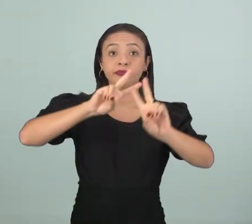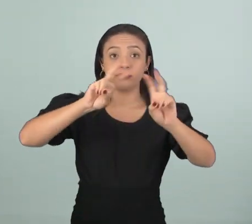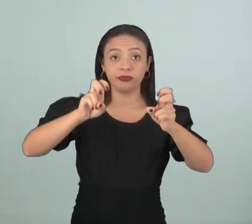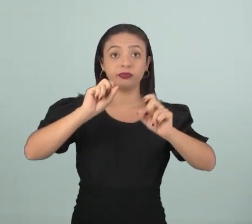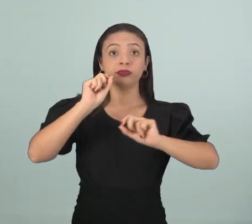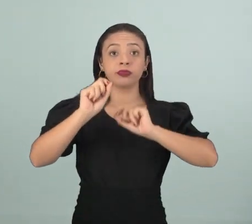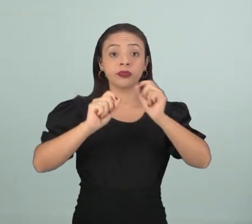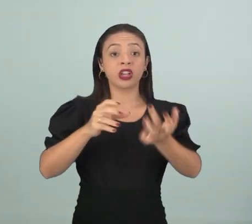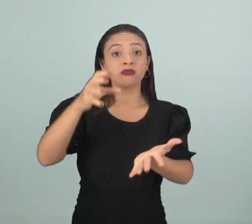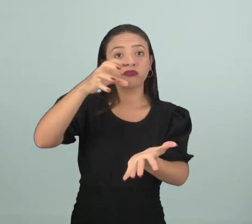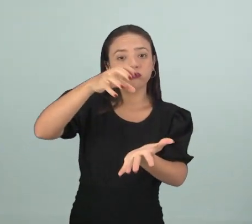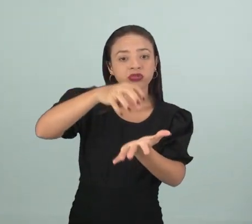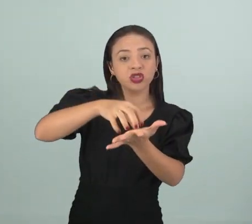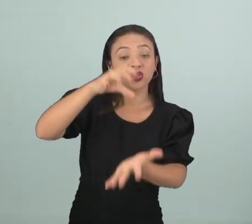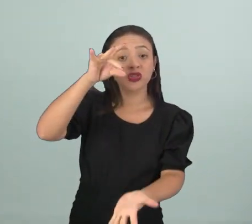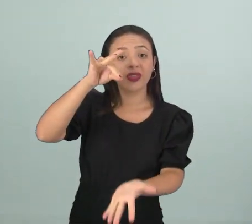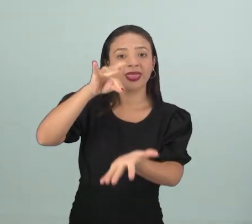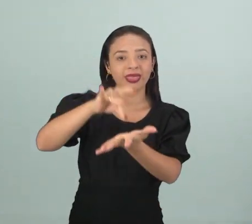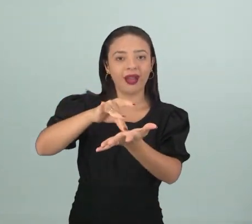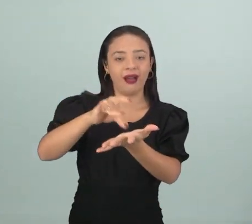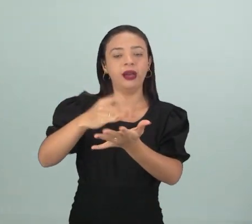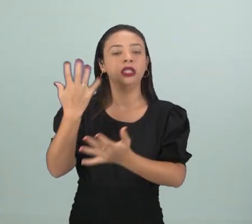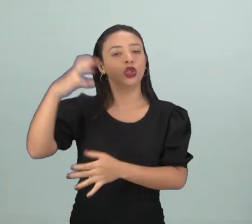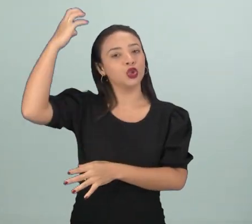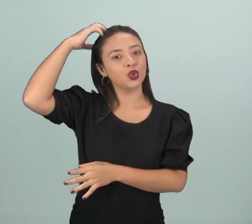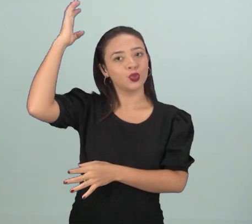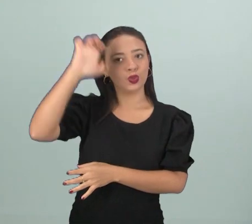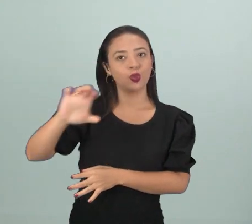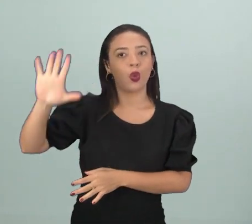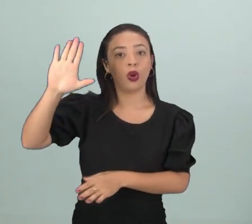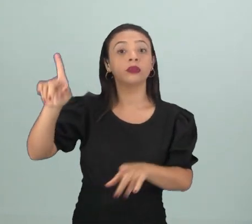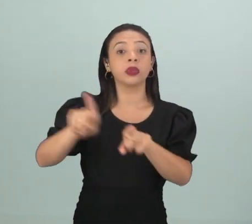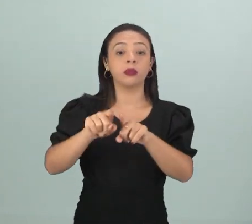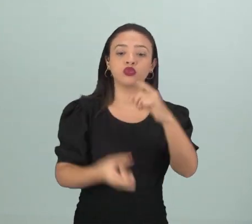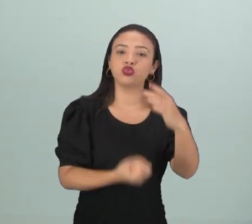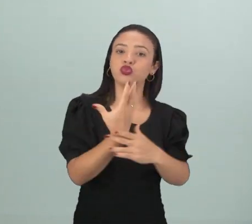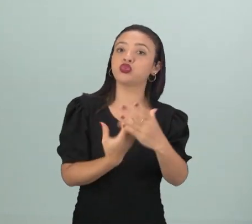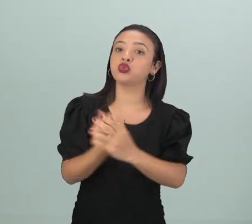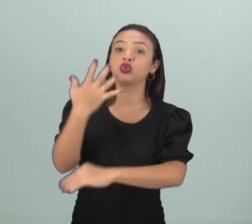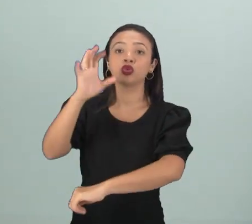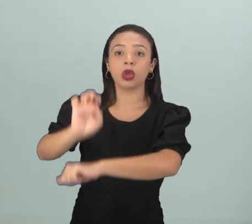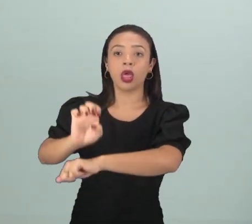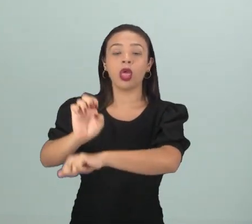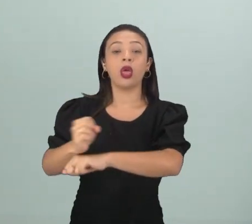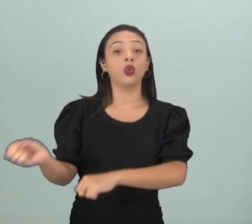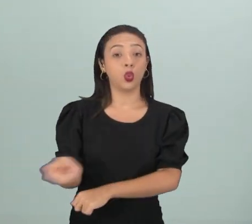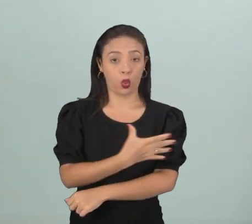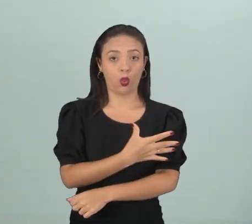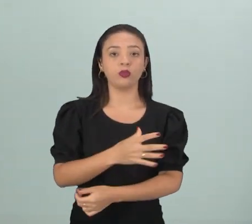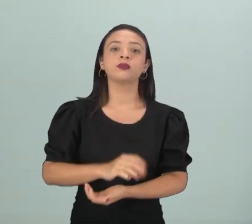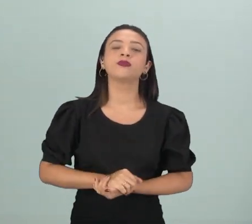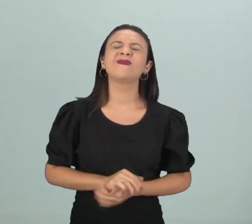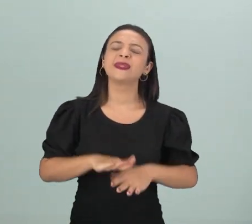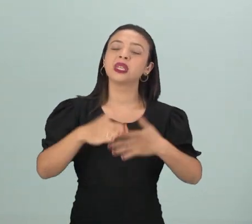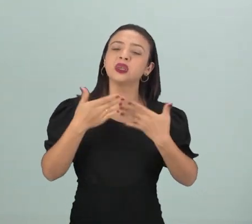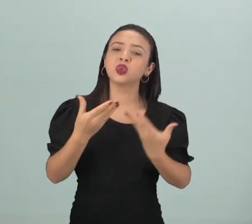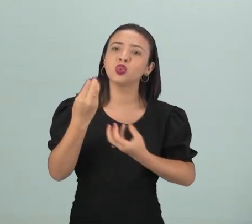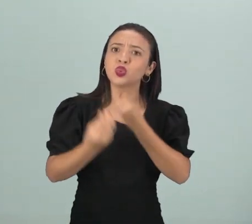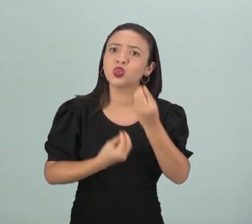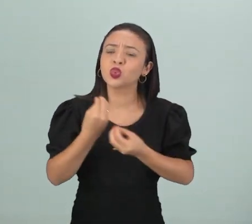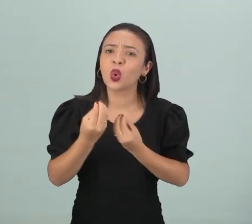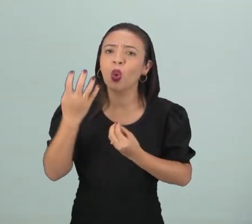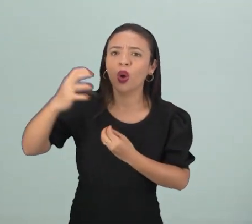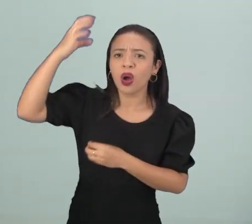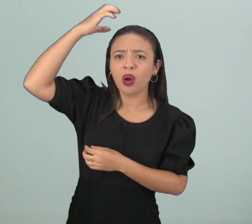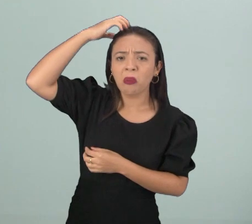a consolidação das monarquias europeias, ou a formação dos Estados Nacionais modernos. Mas como que as monarquias vão